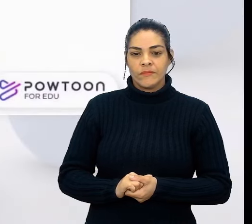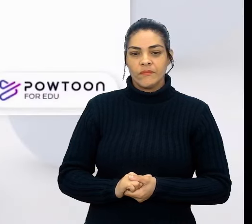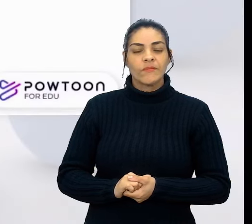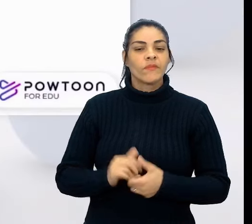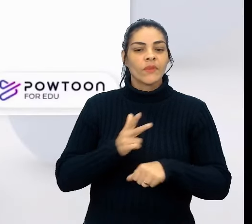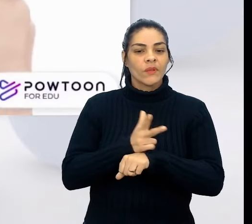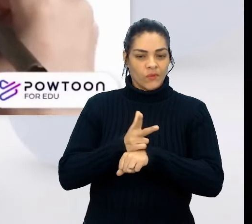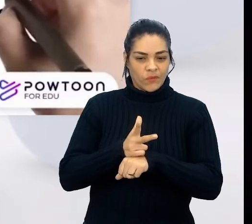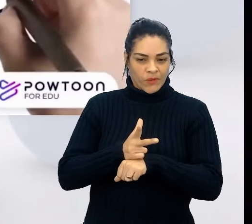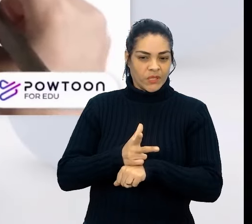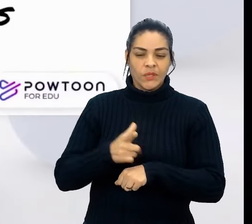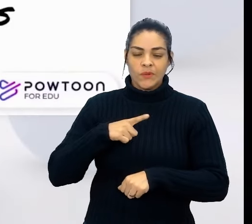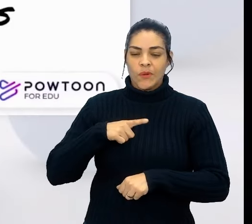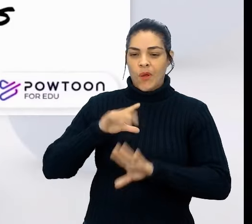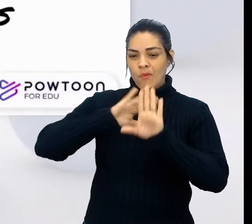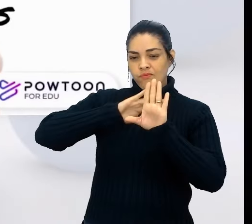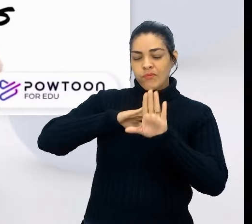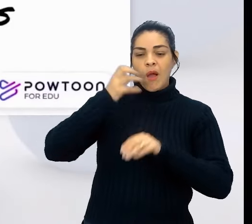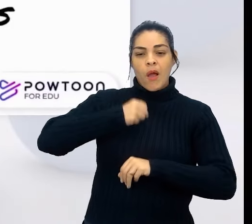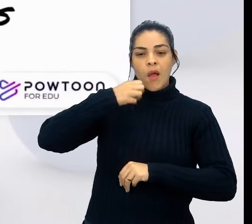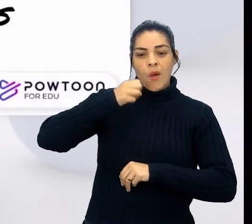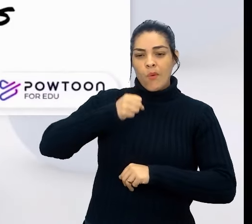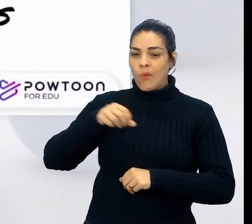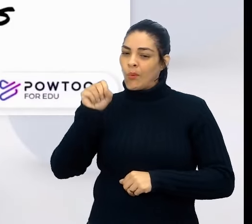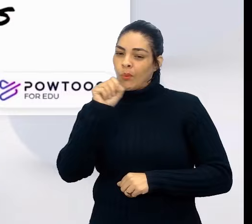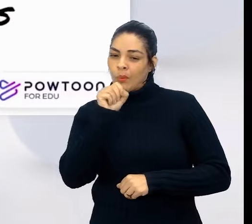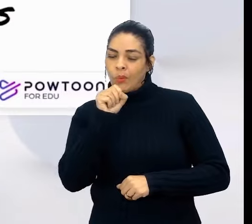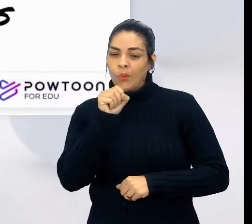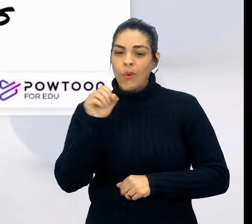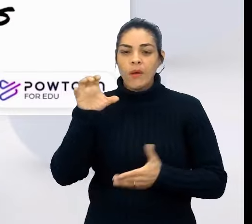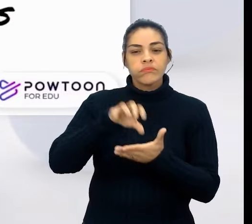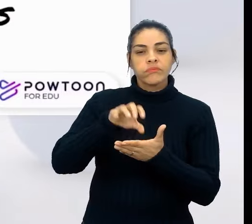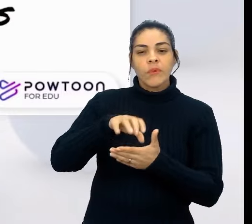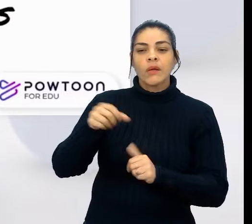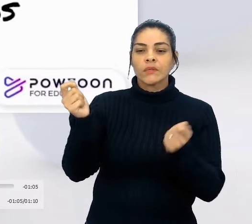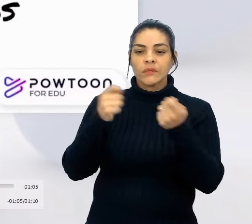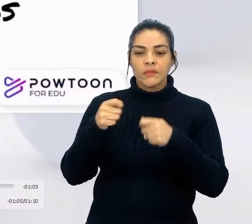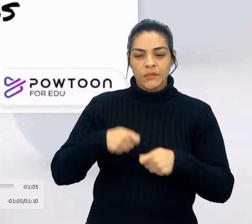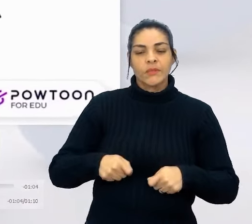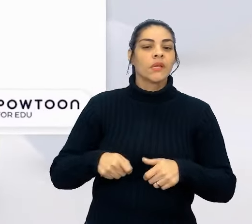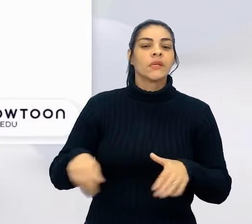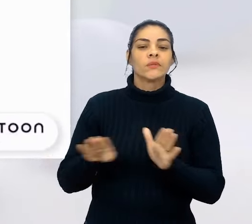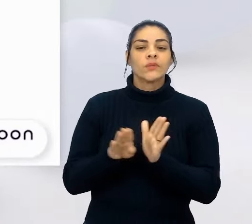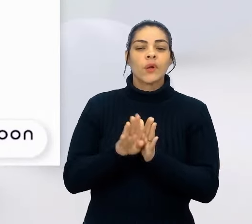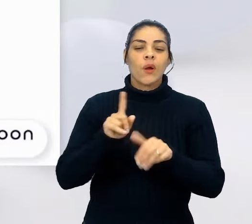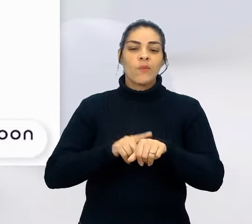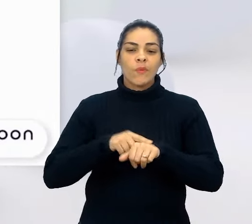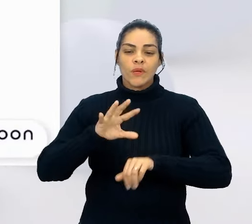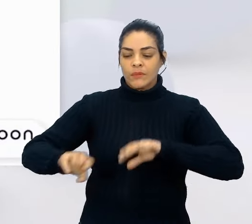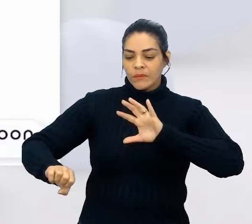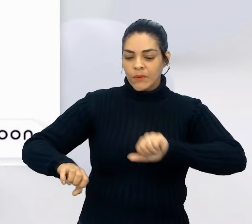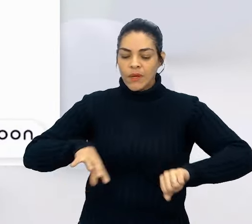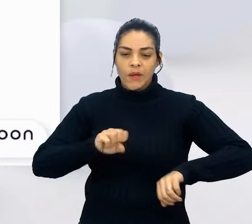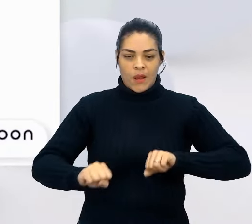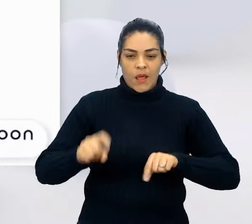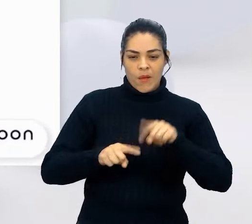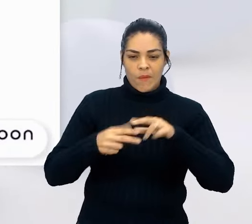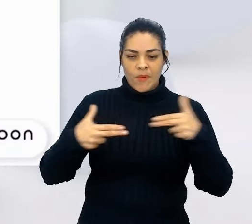Vídeo com animação, fundo branco, uma imagem de microfone no centro da tela, escrito: chegou a hora de separar os materiais.